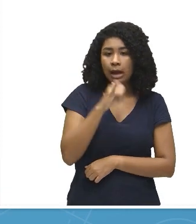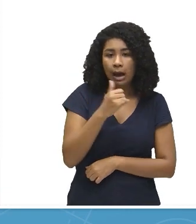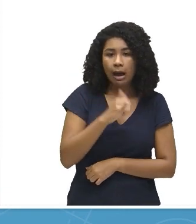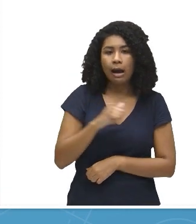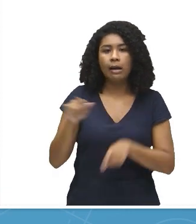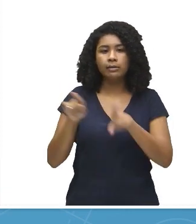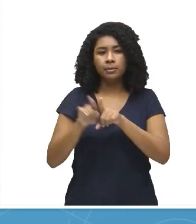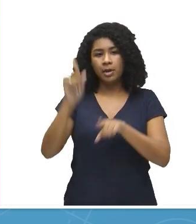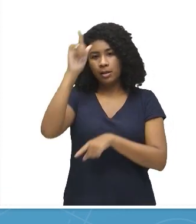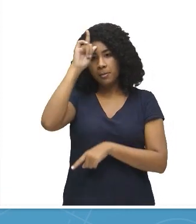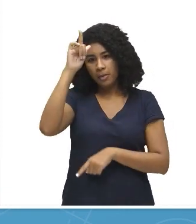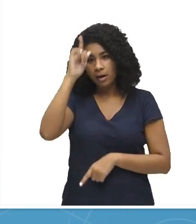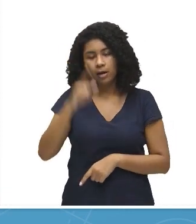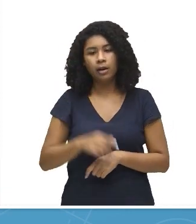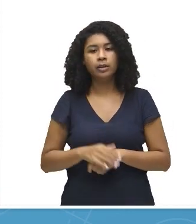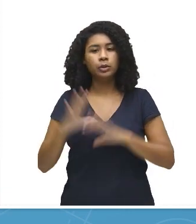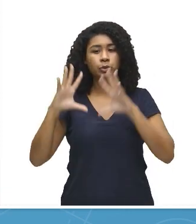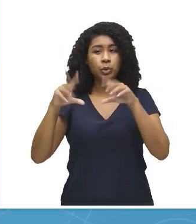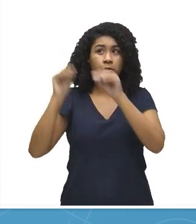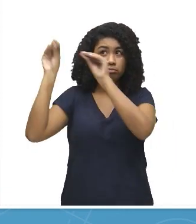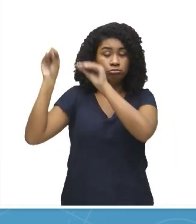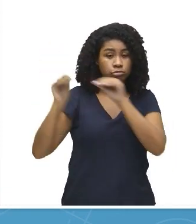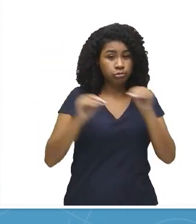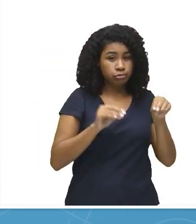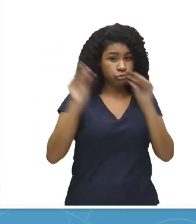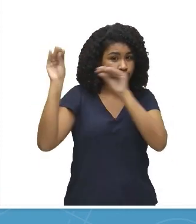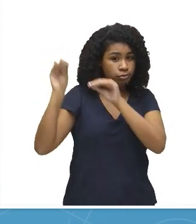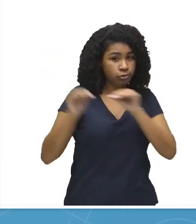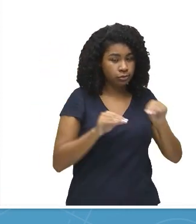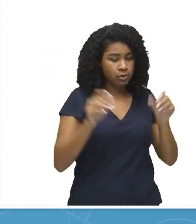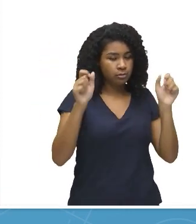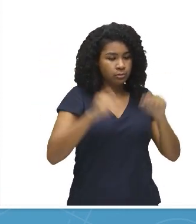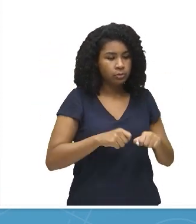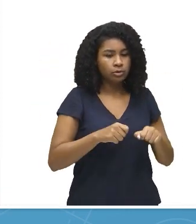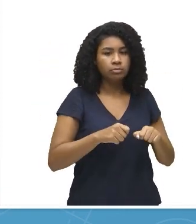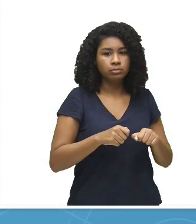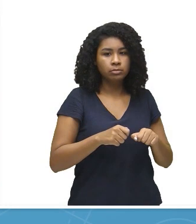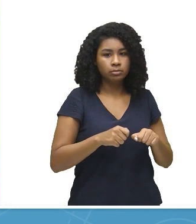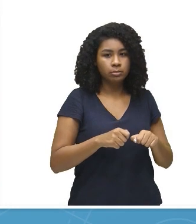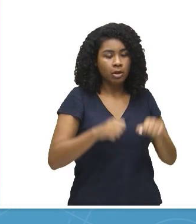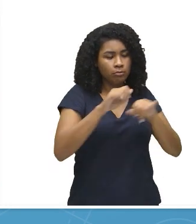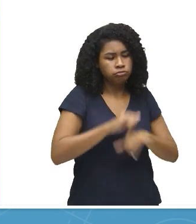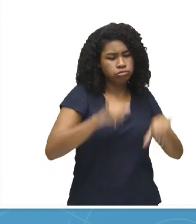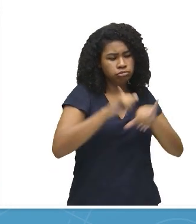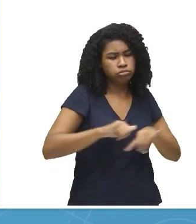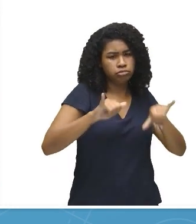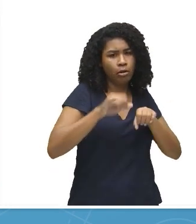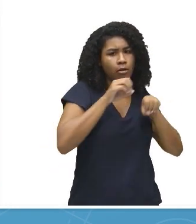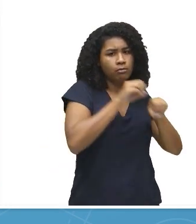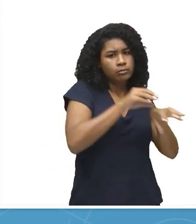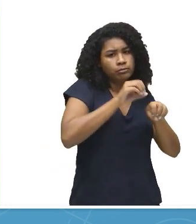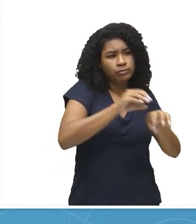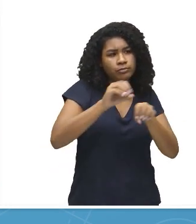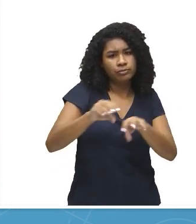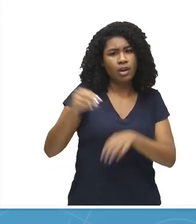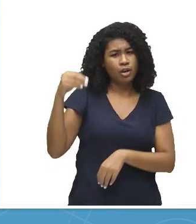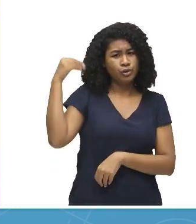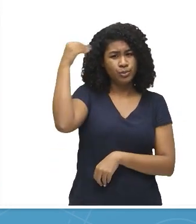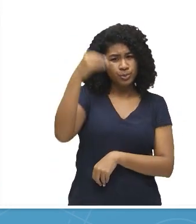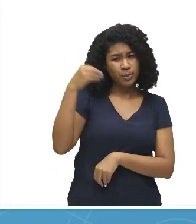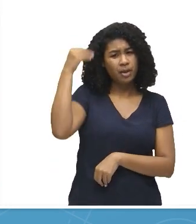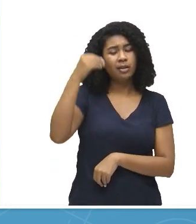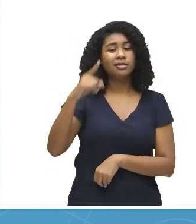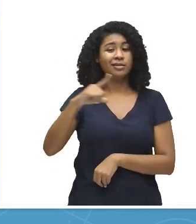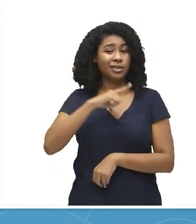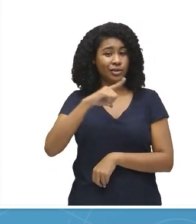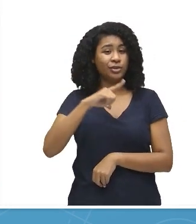esses imigrantes que vieram tanto da Alemanha quanto da Itália, né? Que trouxeram conhecimento já que nesses países já tinha ocorrido